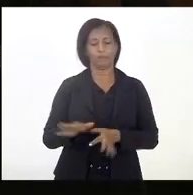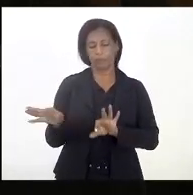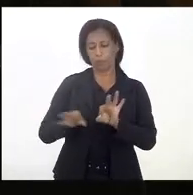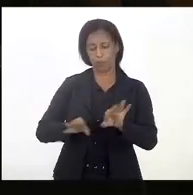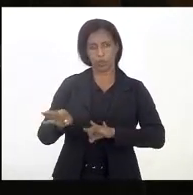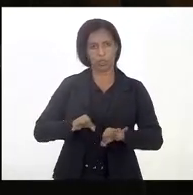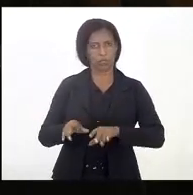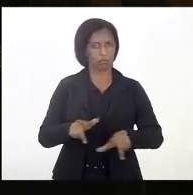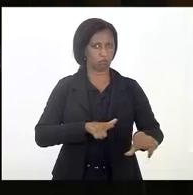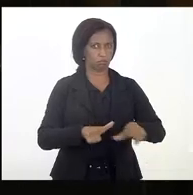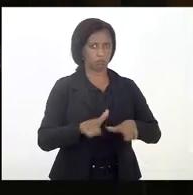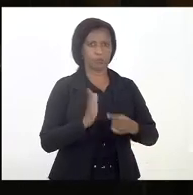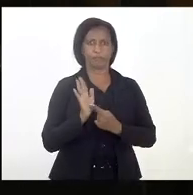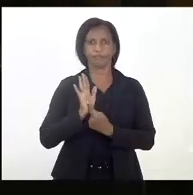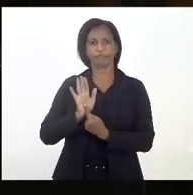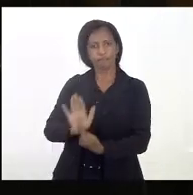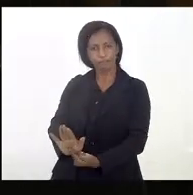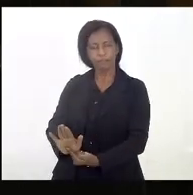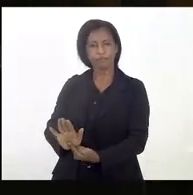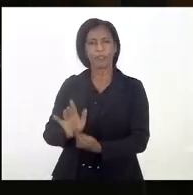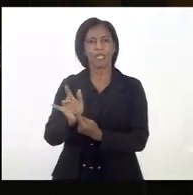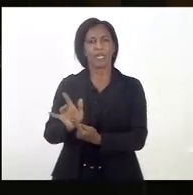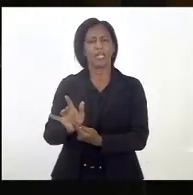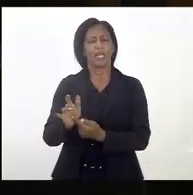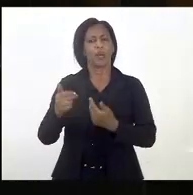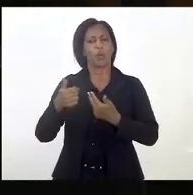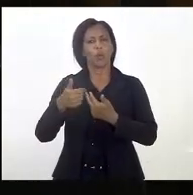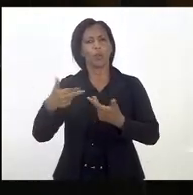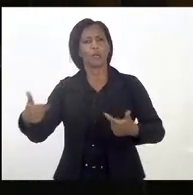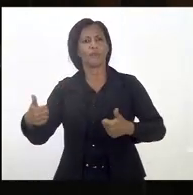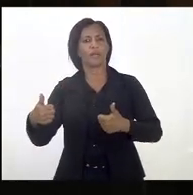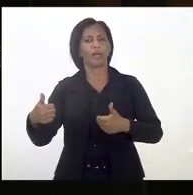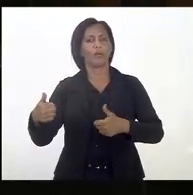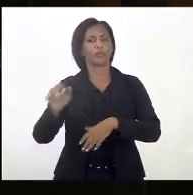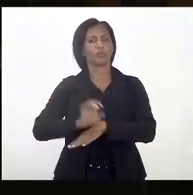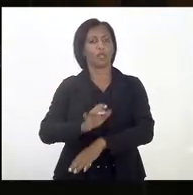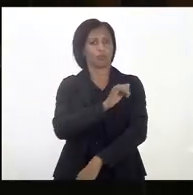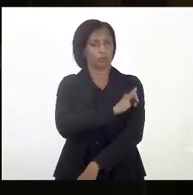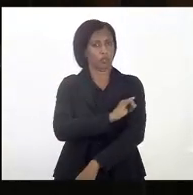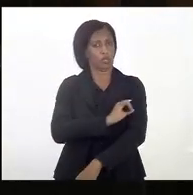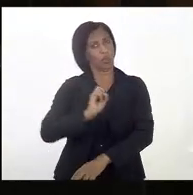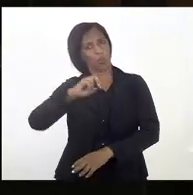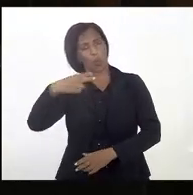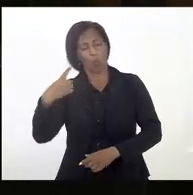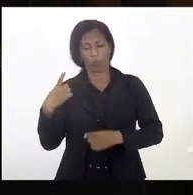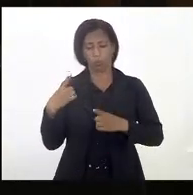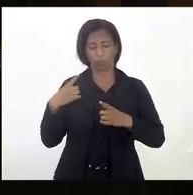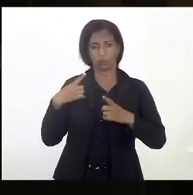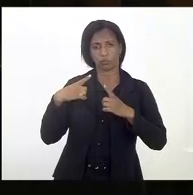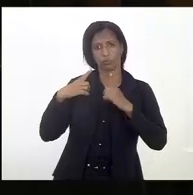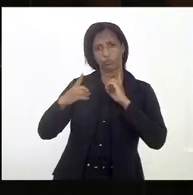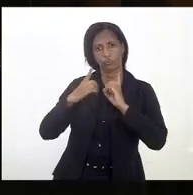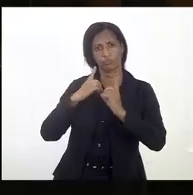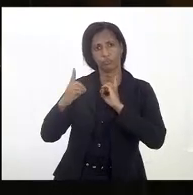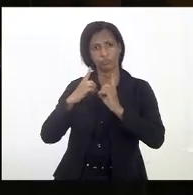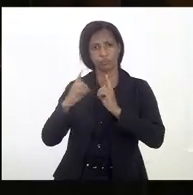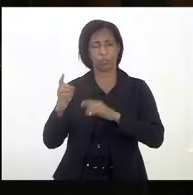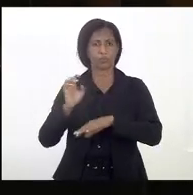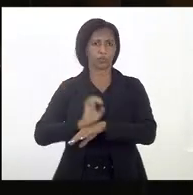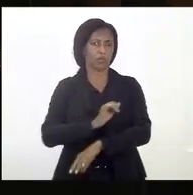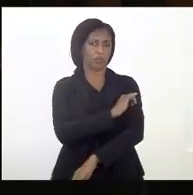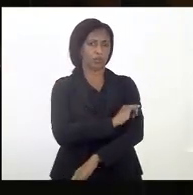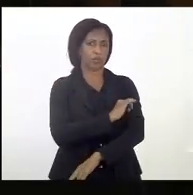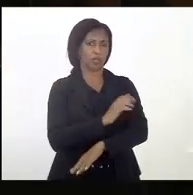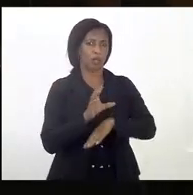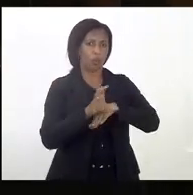trabalho apresentado ele Visa adequar o Rio de Janeiro ou pelo menos promover a discussão nas adequações do Rio de Janeiro hoje que